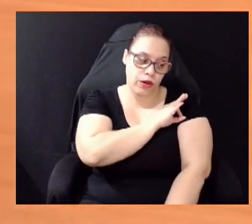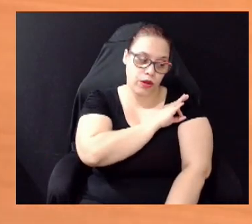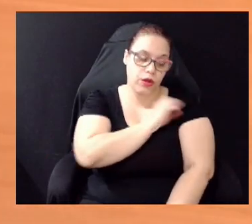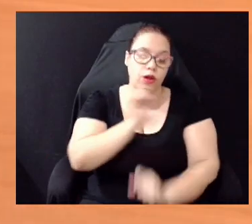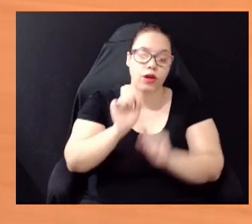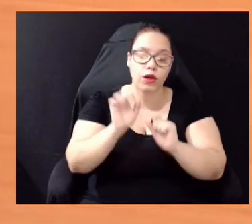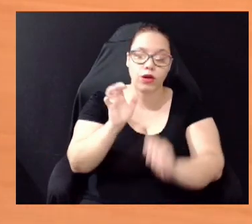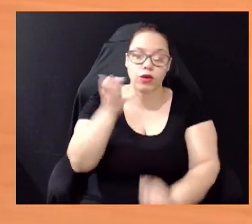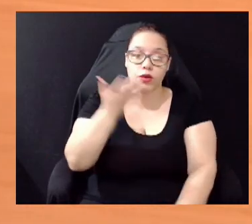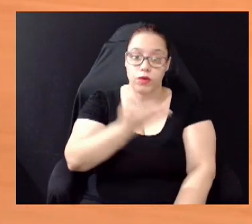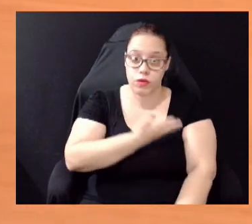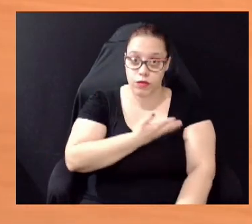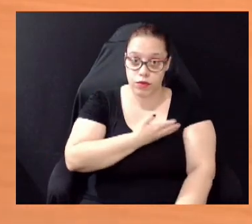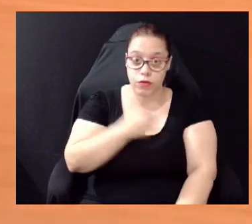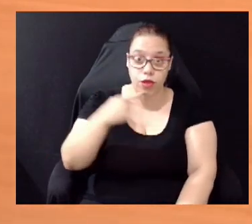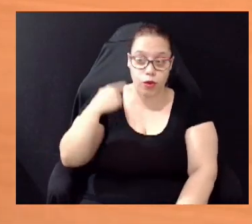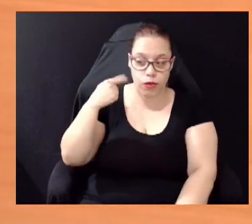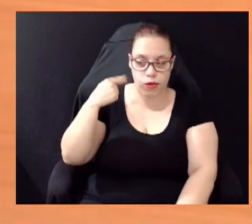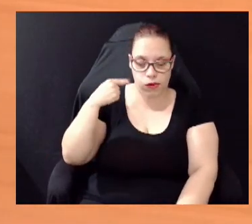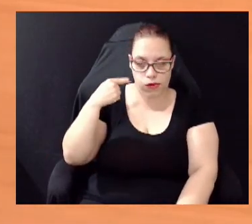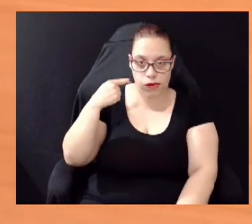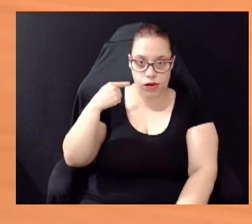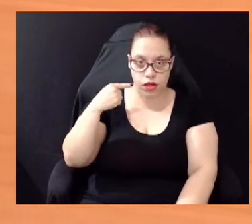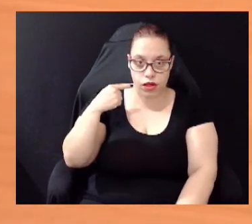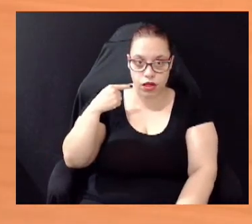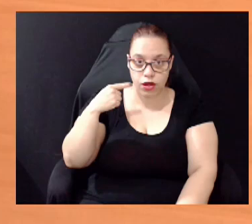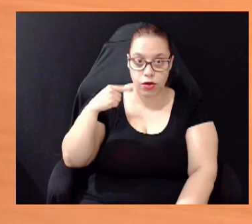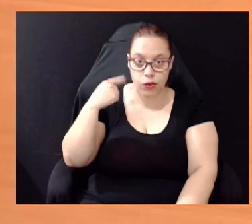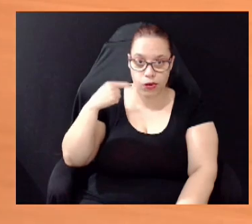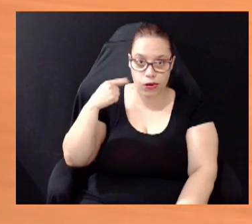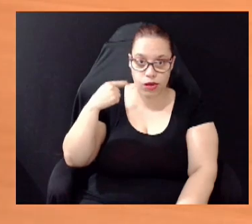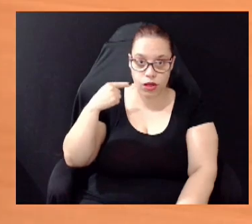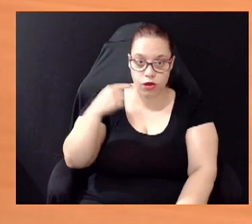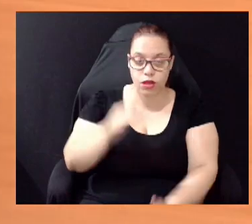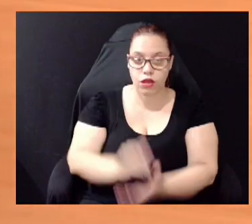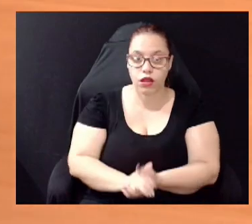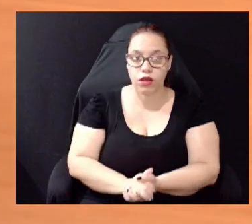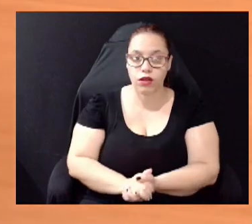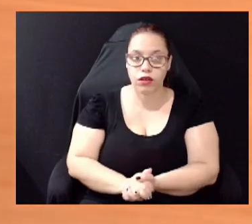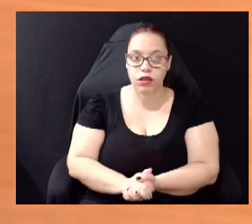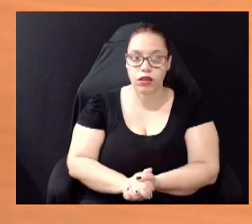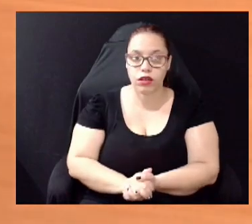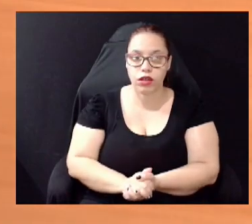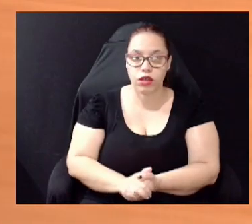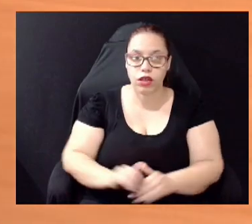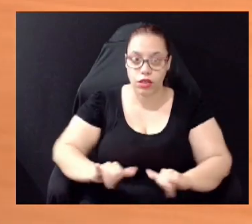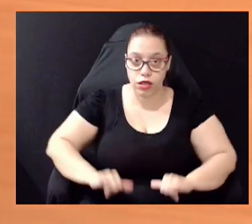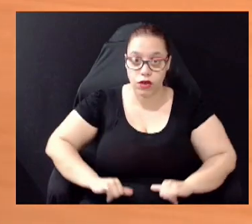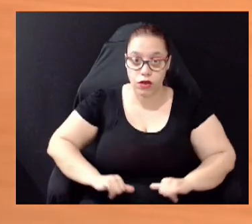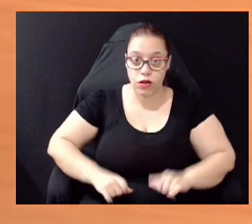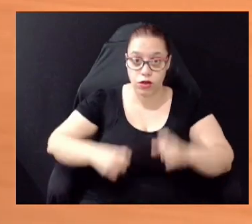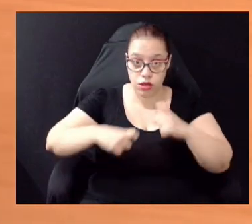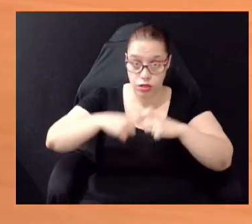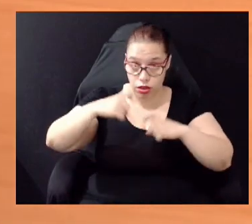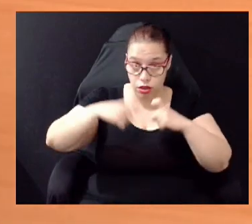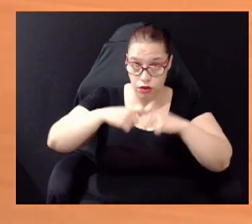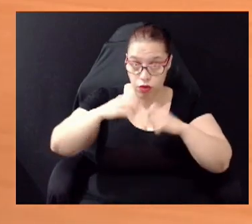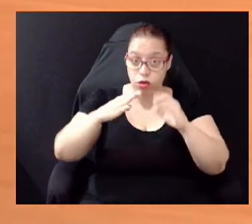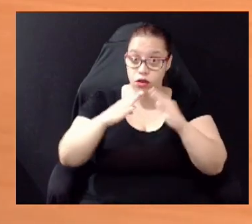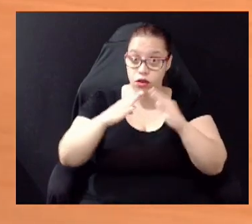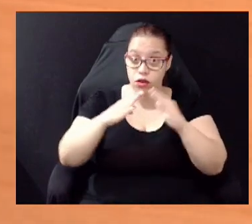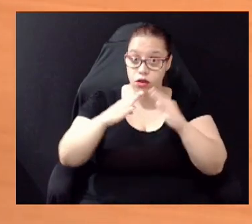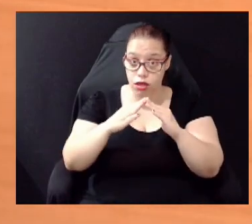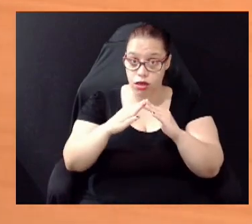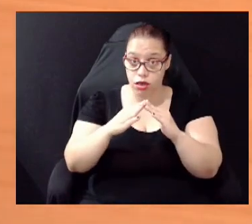minha advogada, não era para falar amiga, mas falei, amiga minha advogada, ela sofreu agressão na casa dela, e